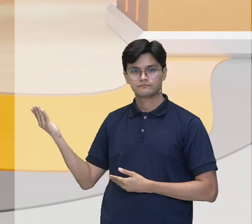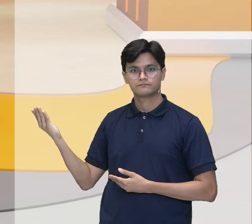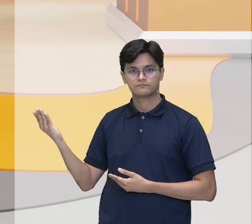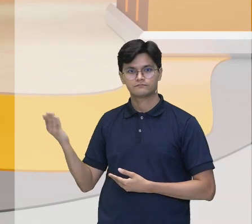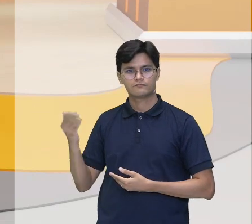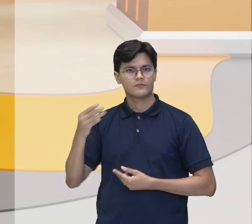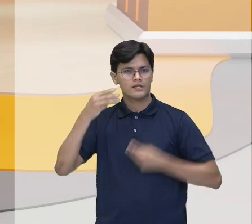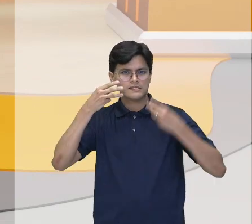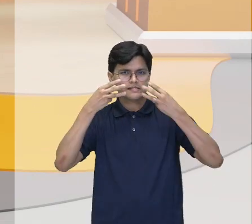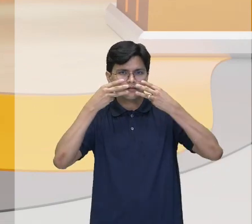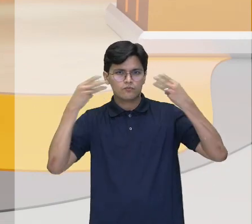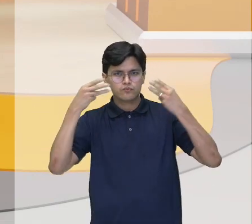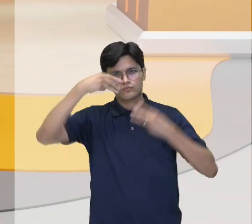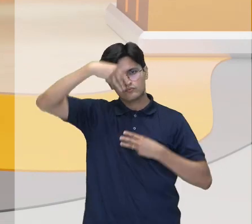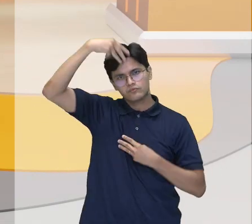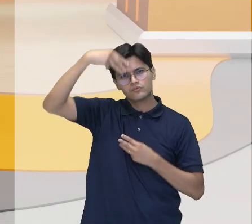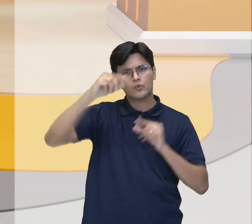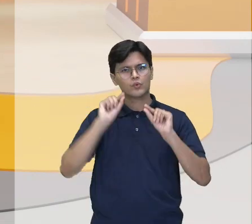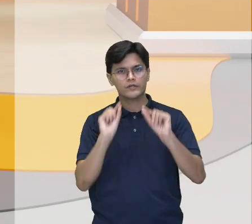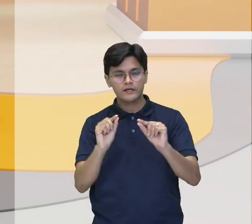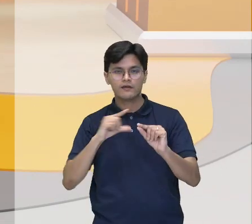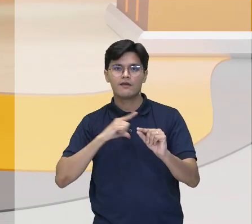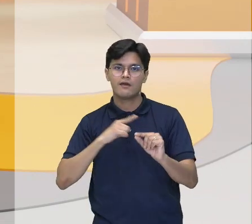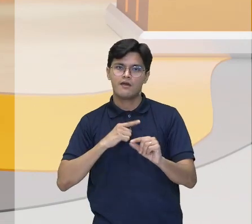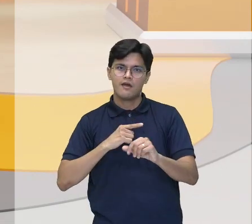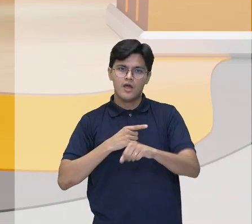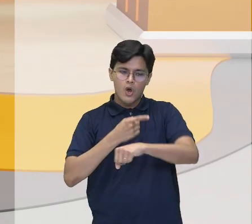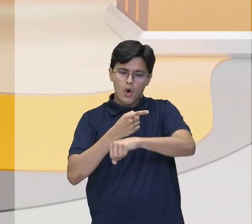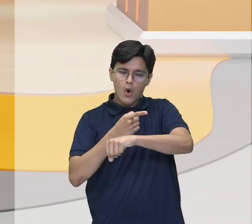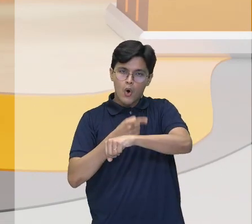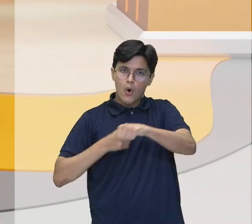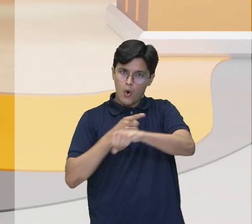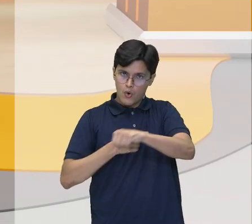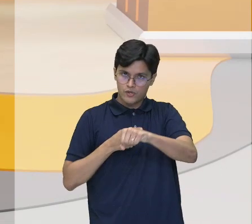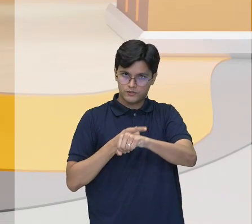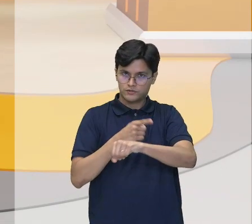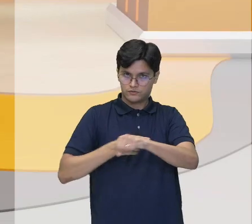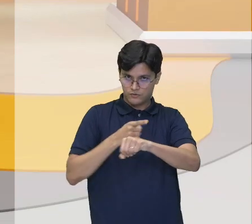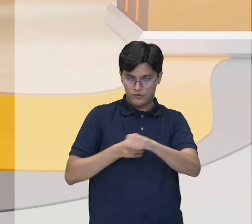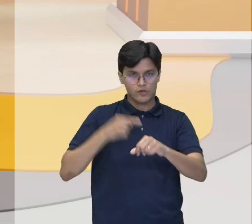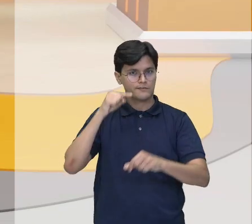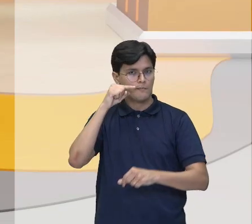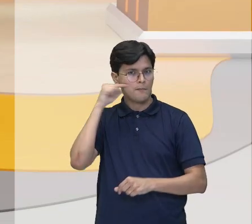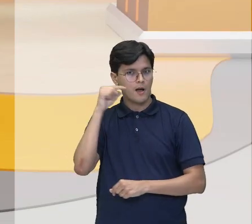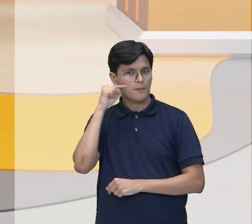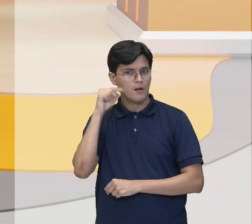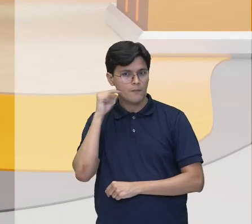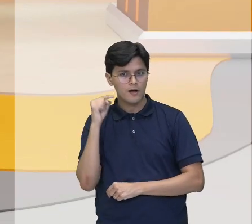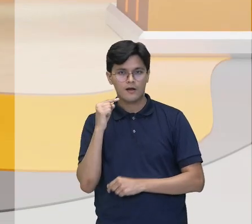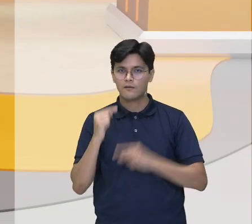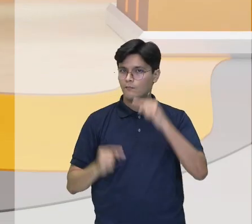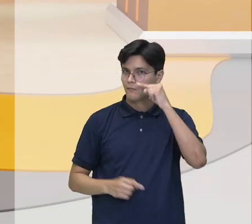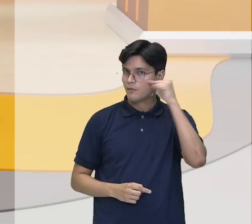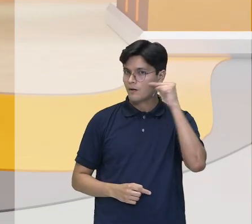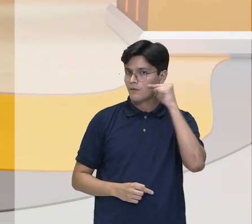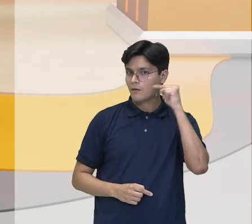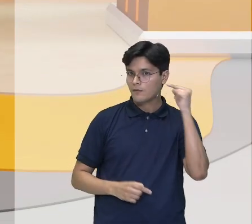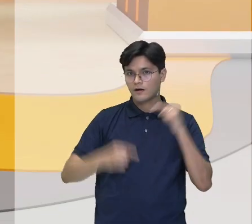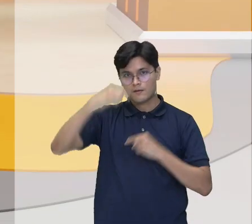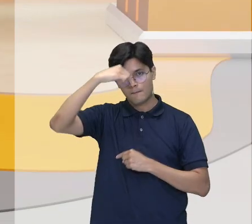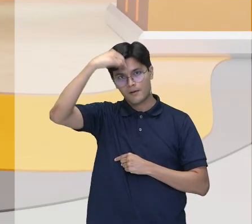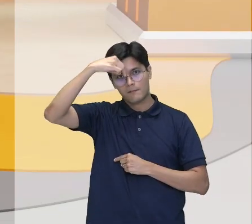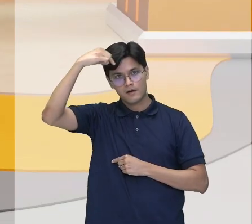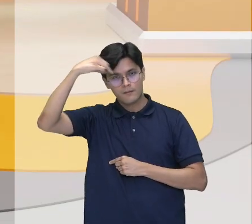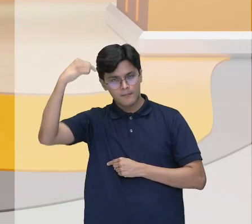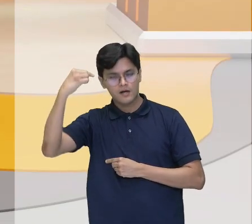pele. Esses cortes, eles ocasionam uma cicatriz elevada e esses cortes, eles eram feitos com